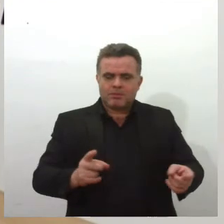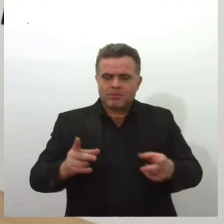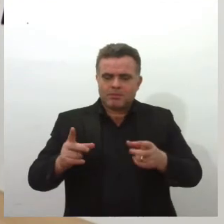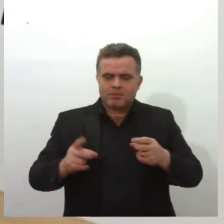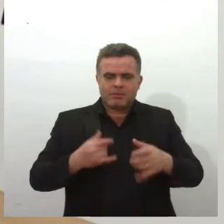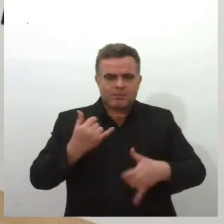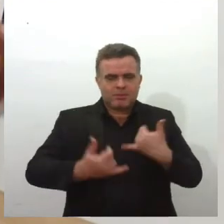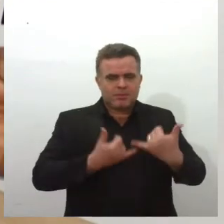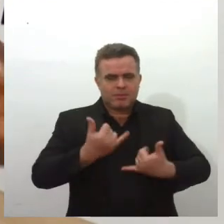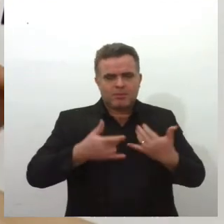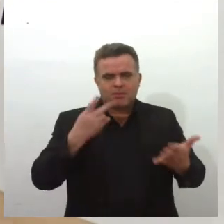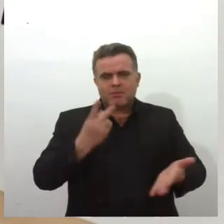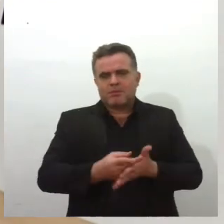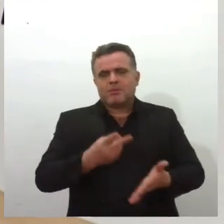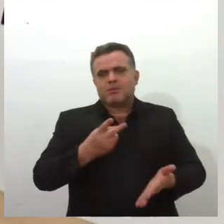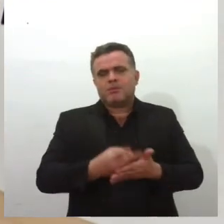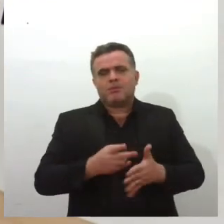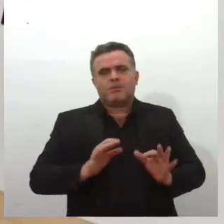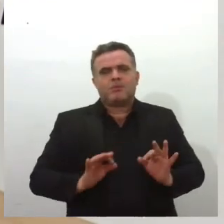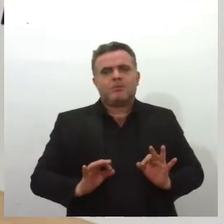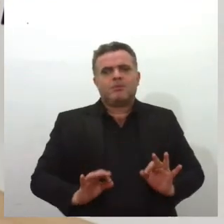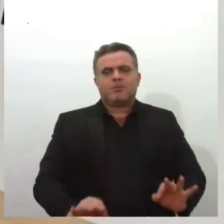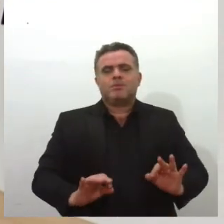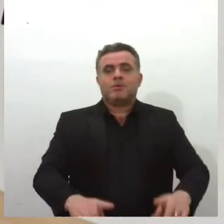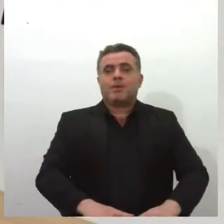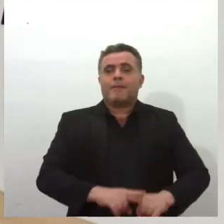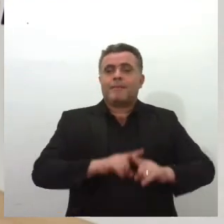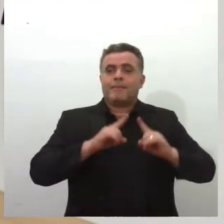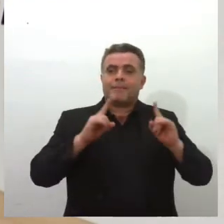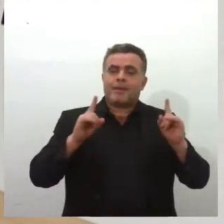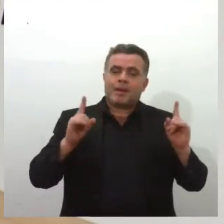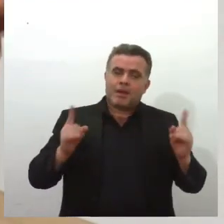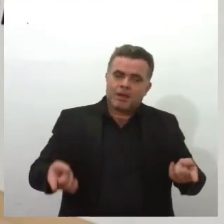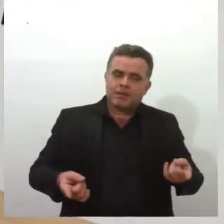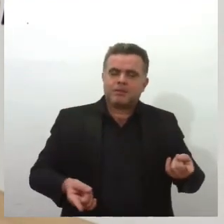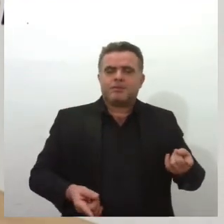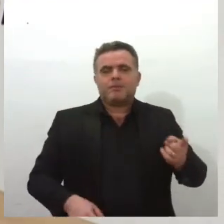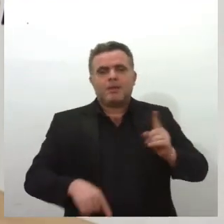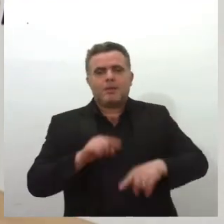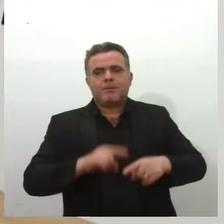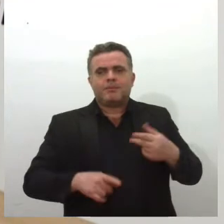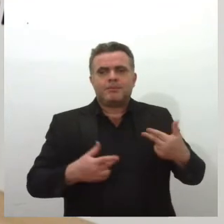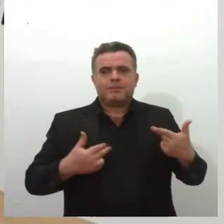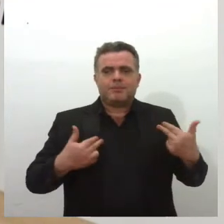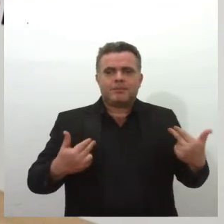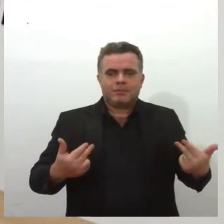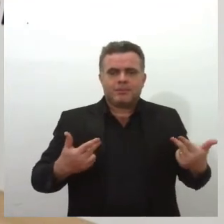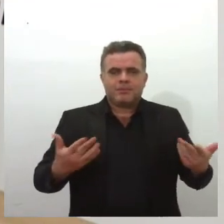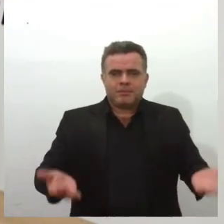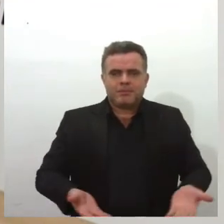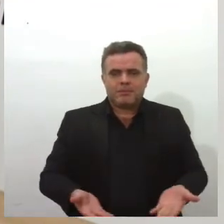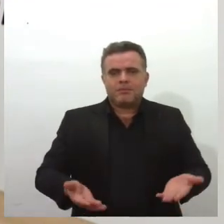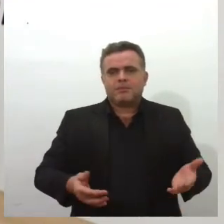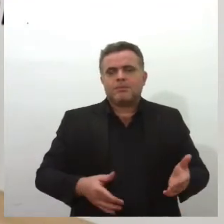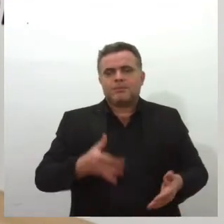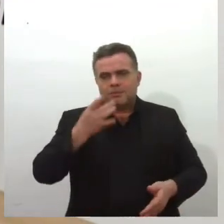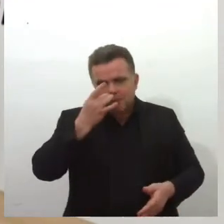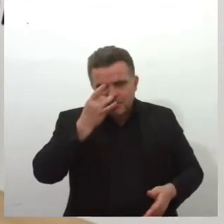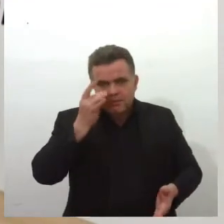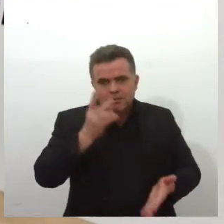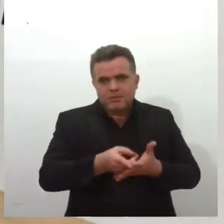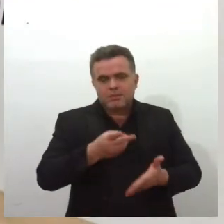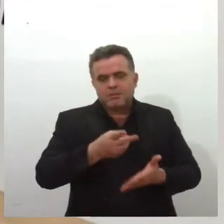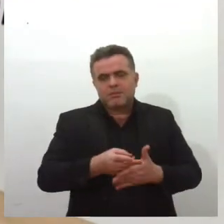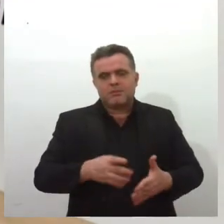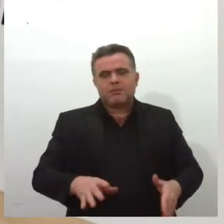brinquedos, seguido de confecção. Porém, o eletroeletrônico, os tablets, os celulares estão presentes,